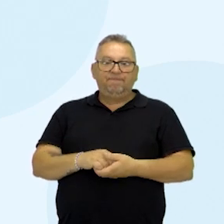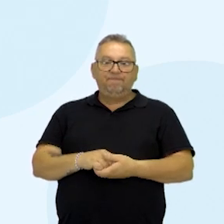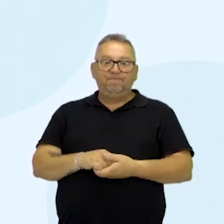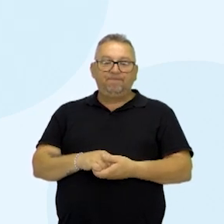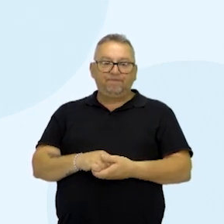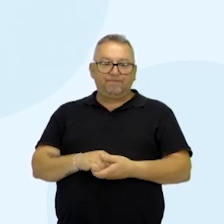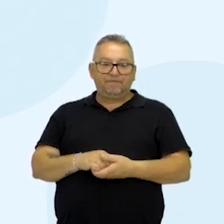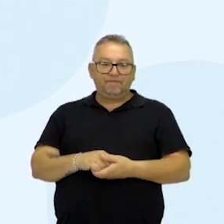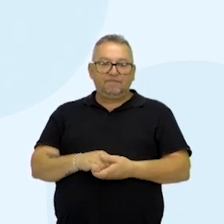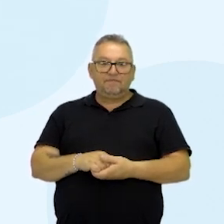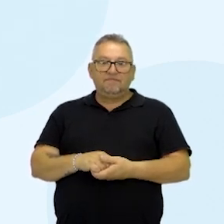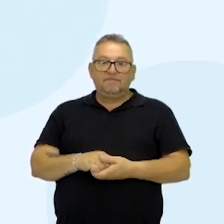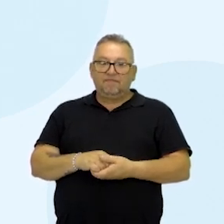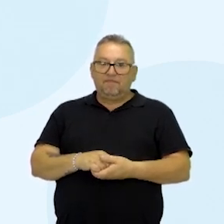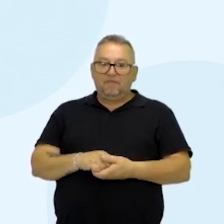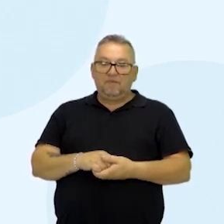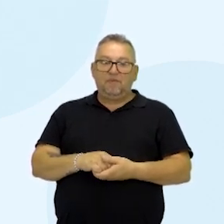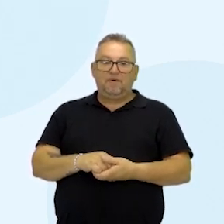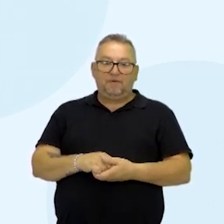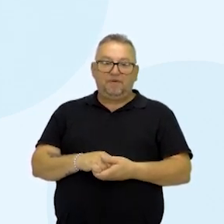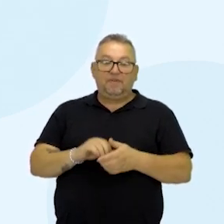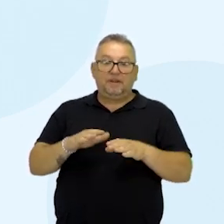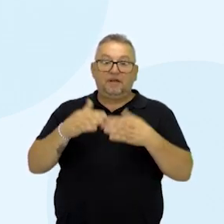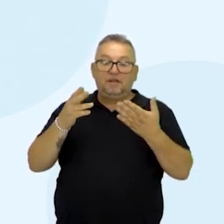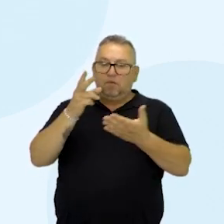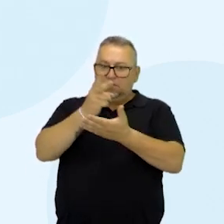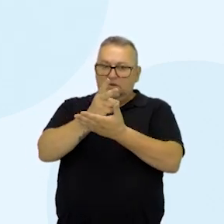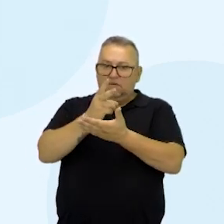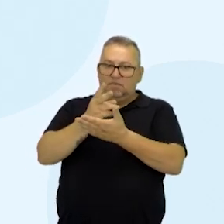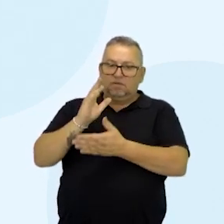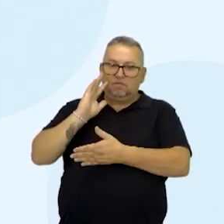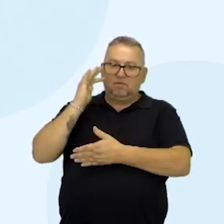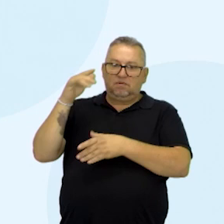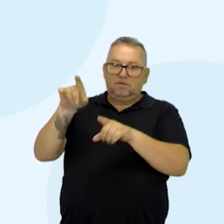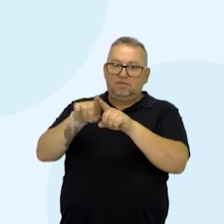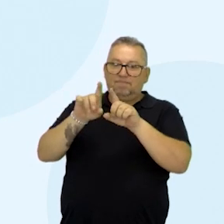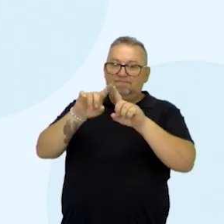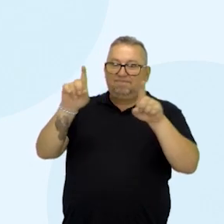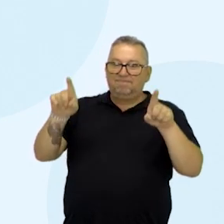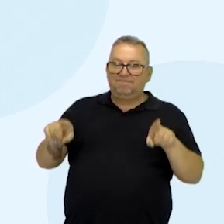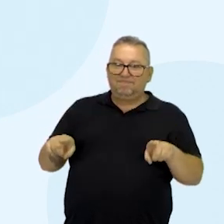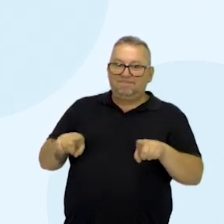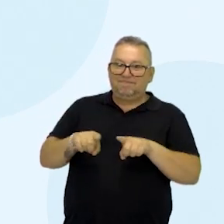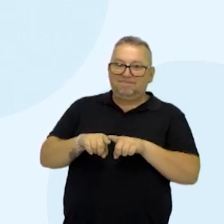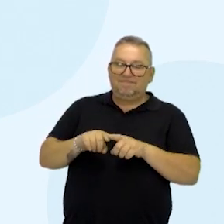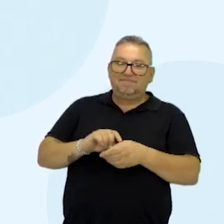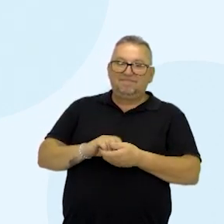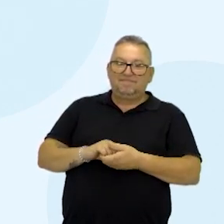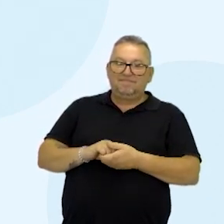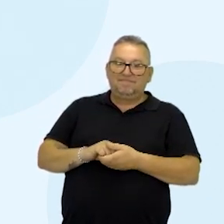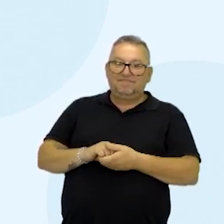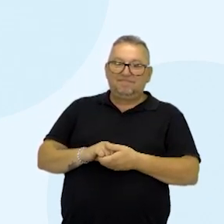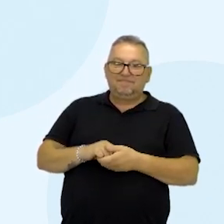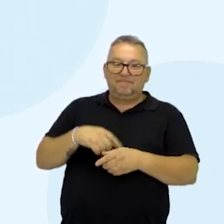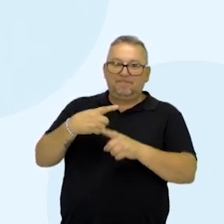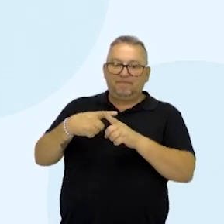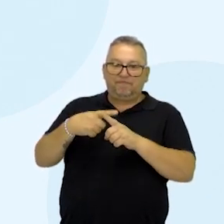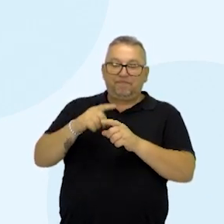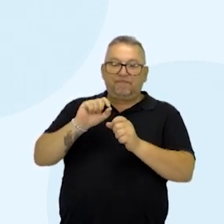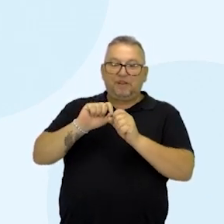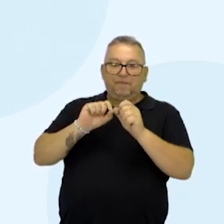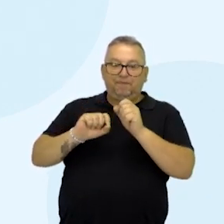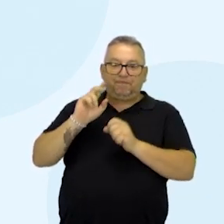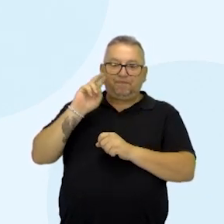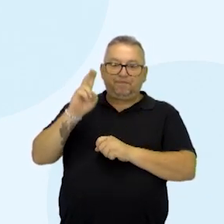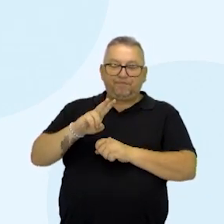que é igual a esse, que é igual a esse, que é igual a esse. E o mesmo acontece aqui com o quadrado, ele é um losango, né? É porque, na verdade, como a gente